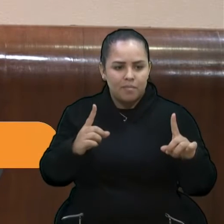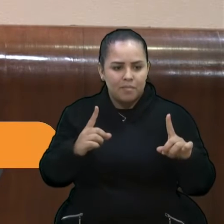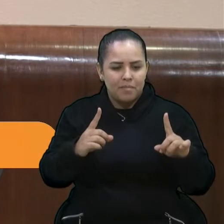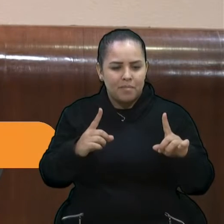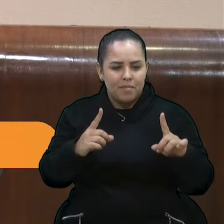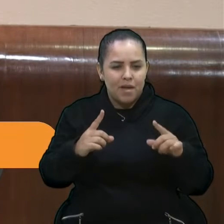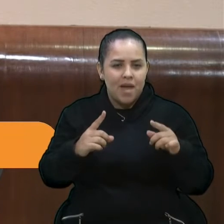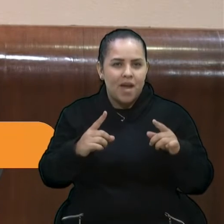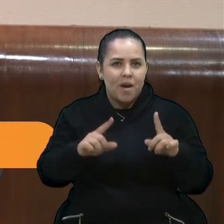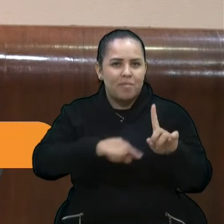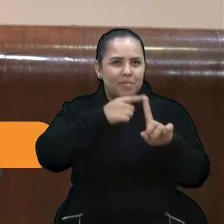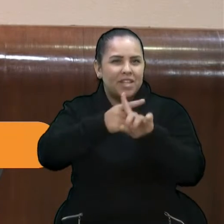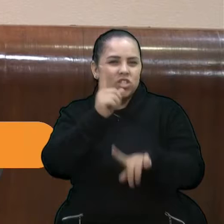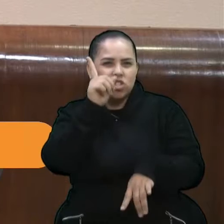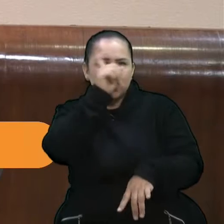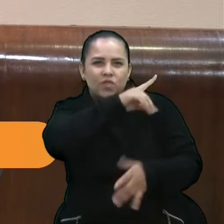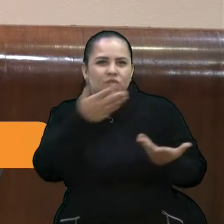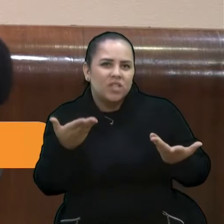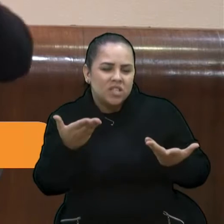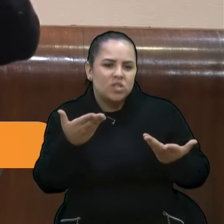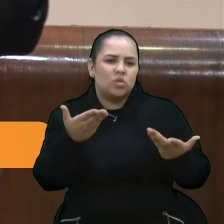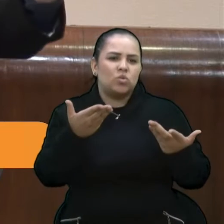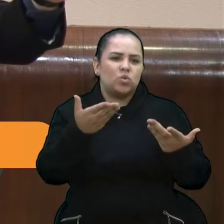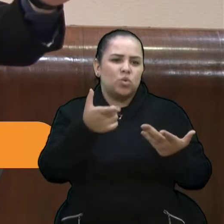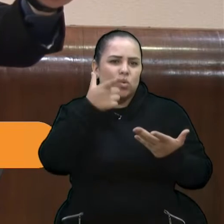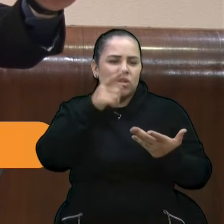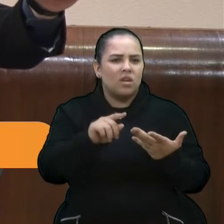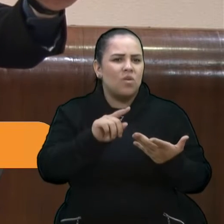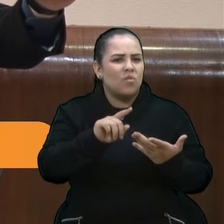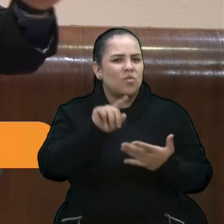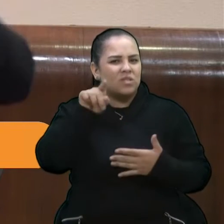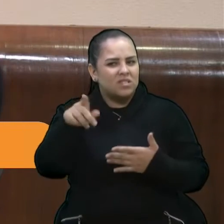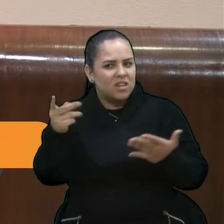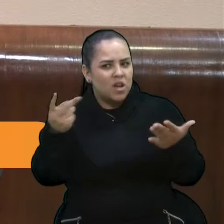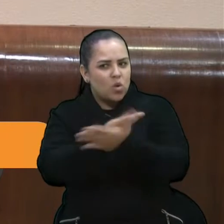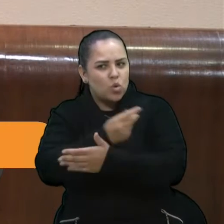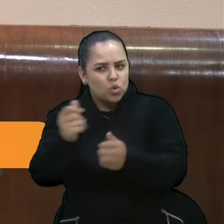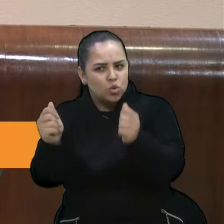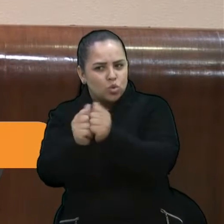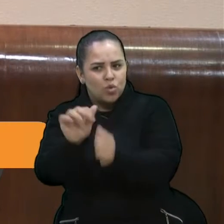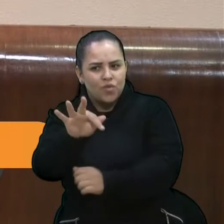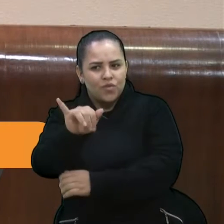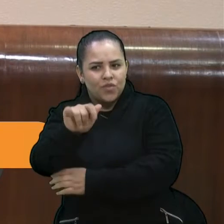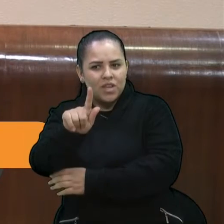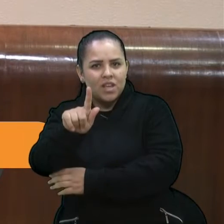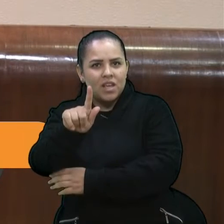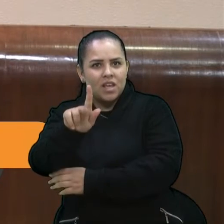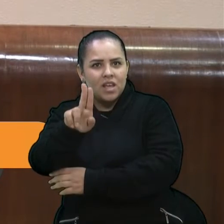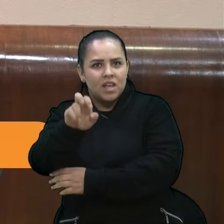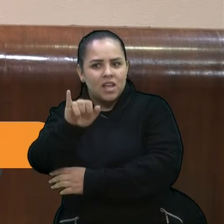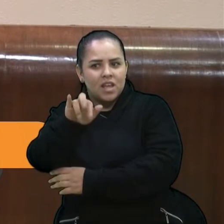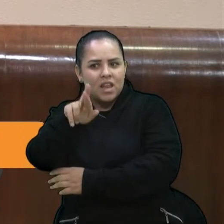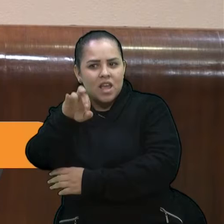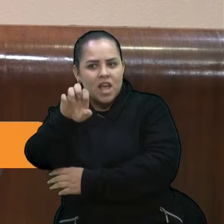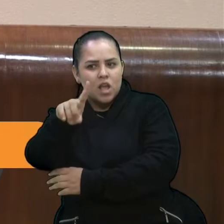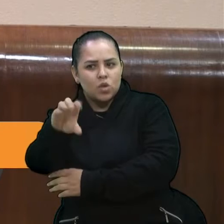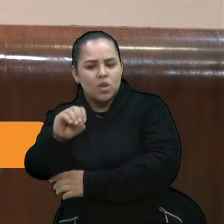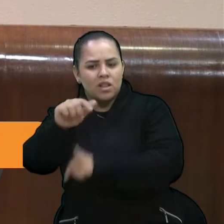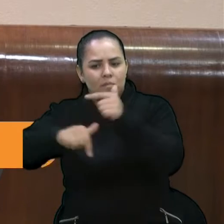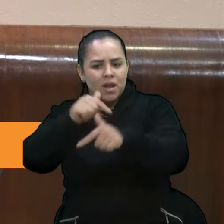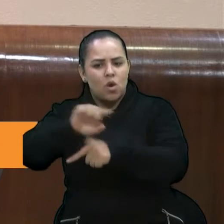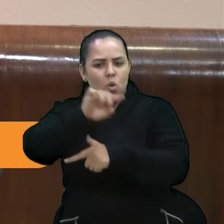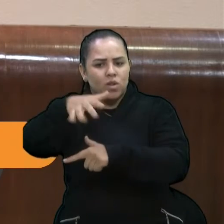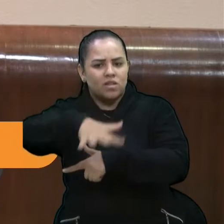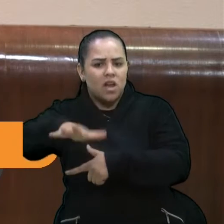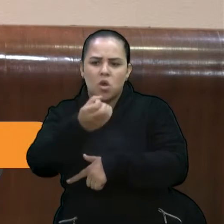diria. Nesse sentido, você errou em estar lá com o Figueiredo ou em trabalhar em outros veículos, ou não tem nada